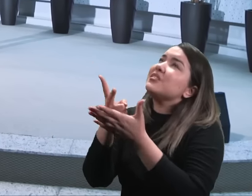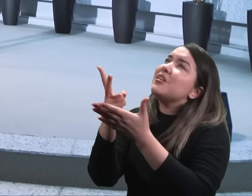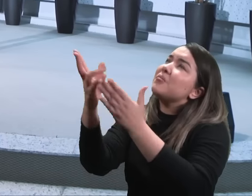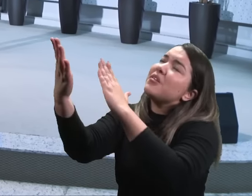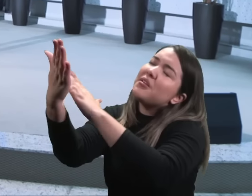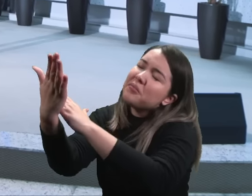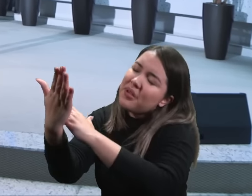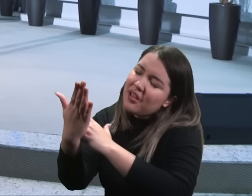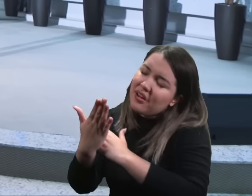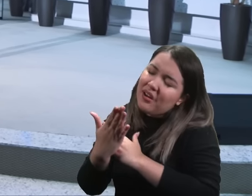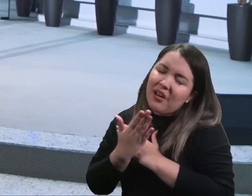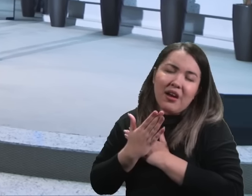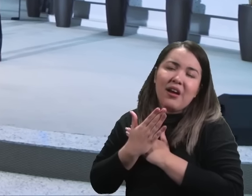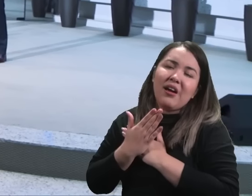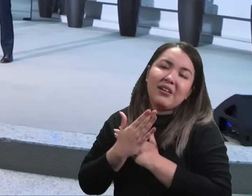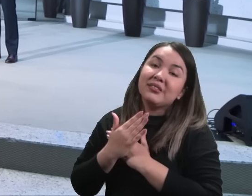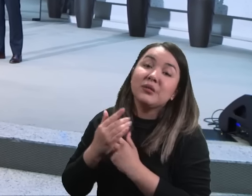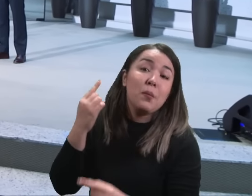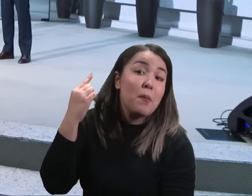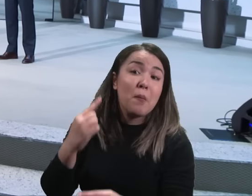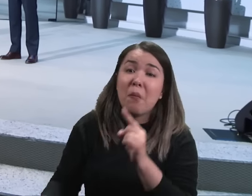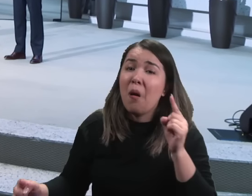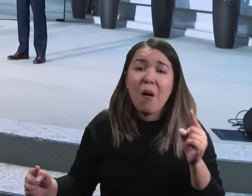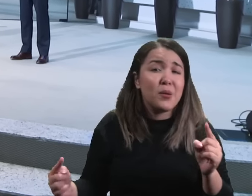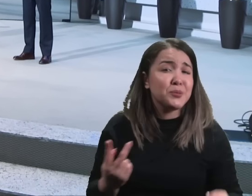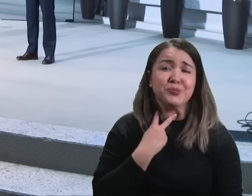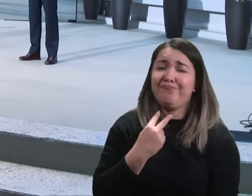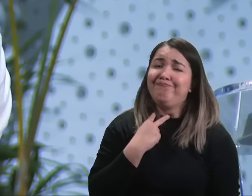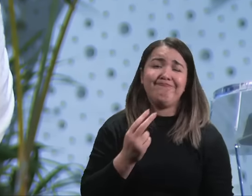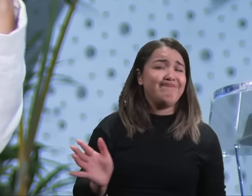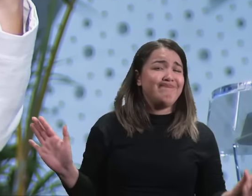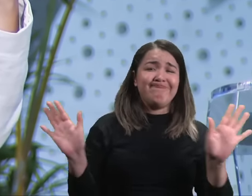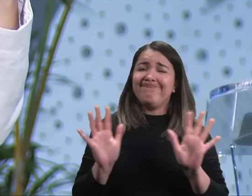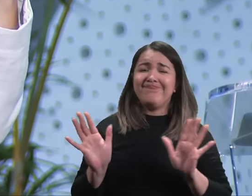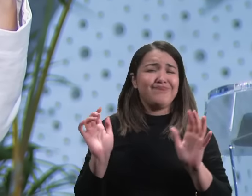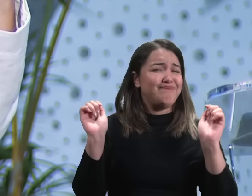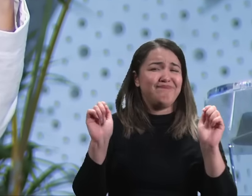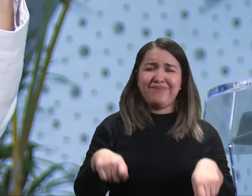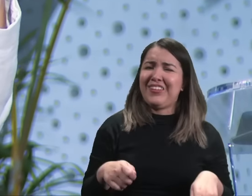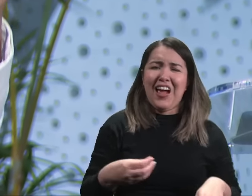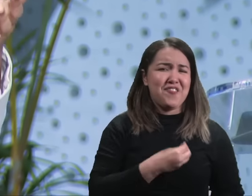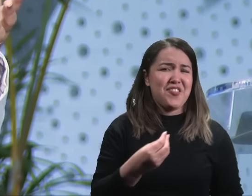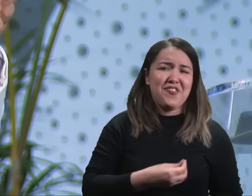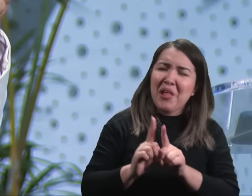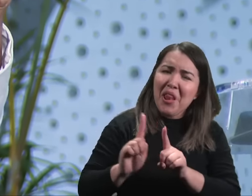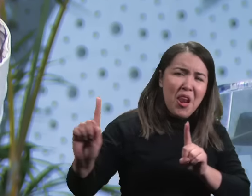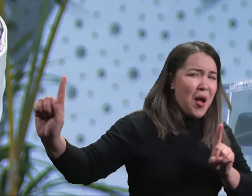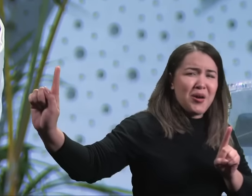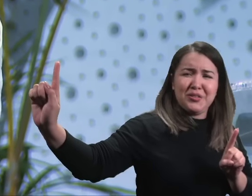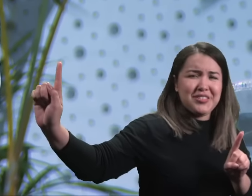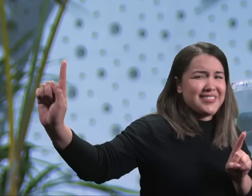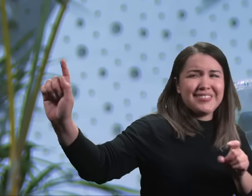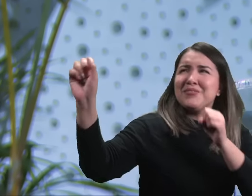a me amparar não posso viver sem o se seu